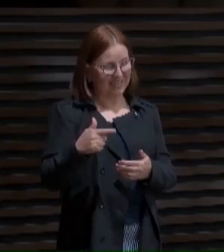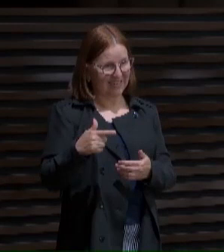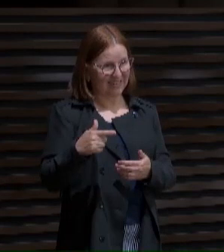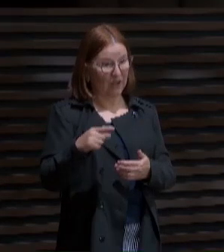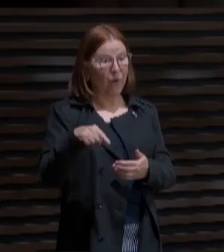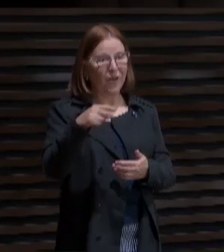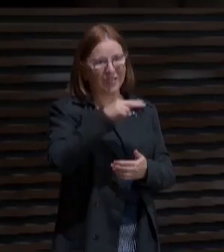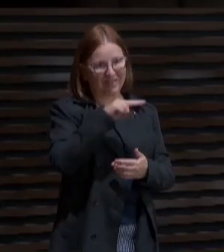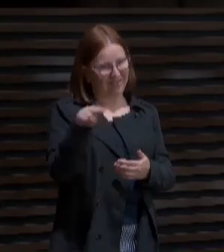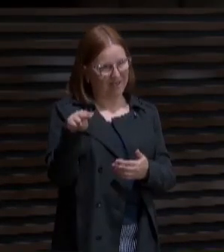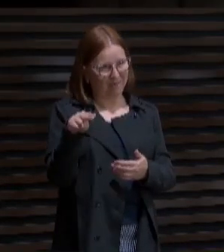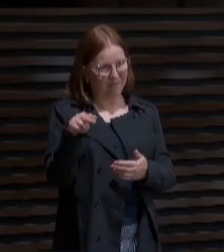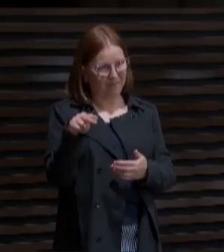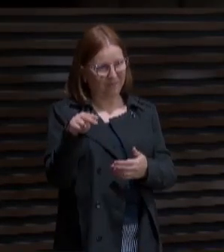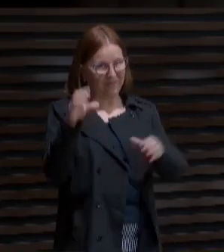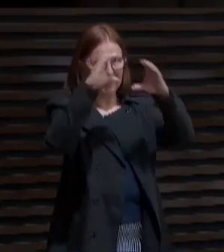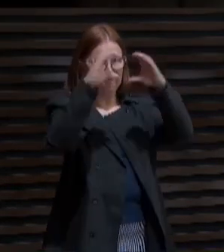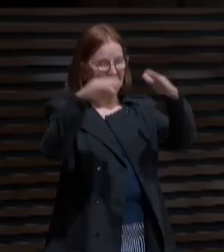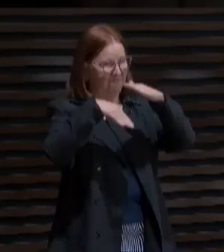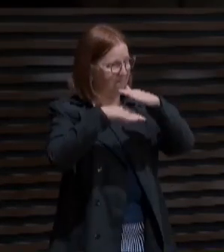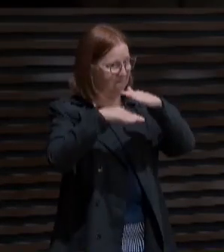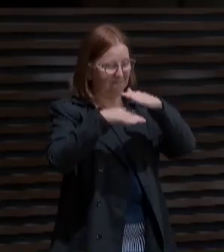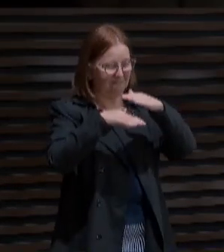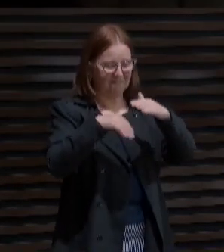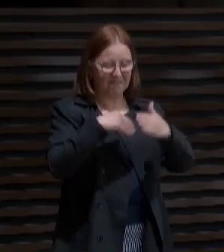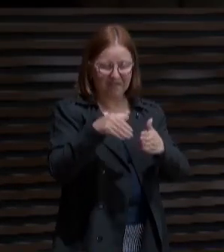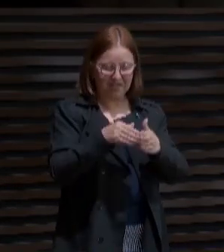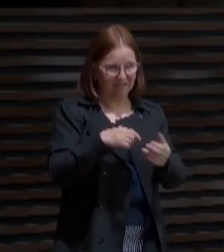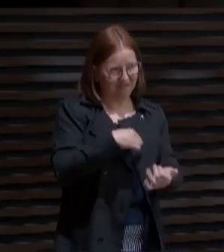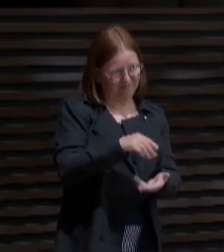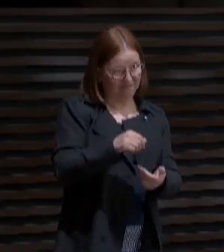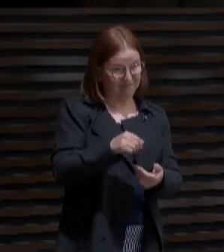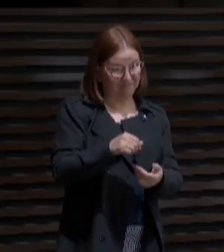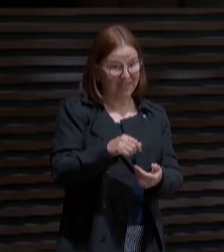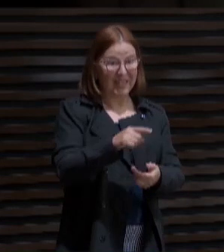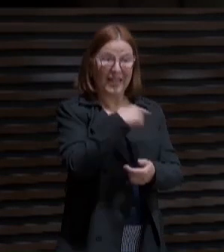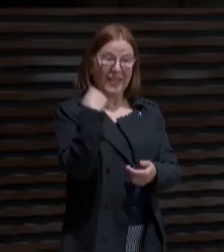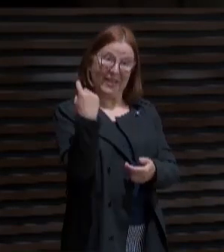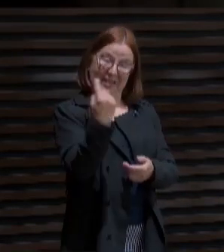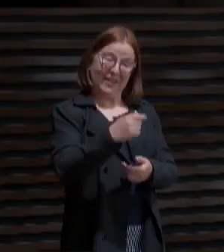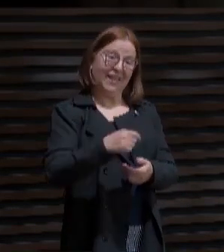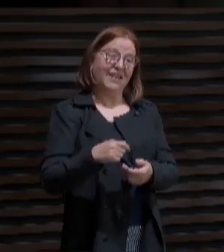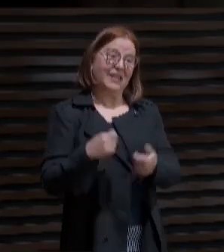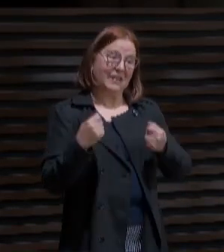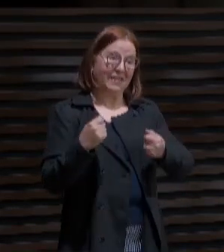nenhum outro nome debaixo do céu, em toda a humanidade, por meio do qual devamos ser salvos.